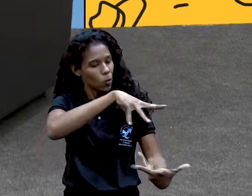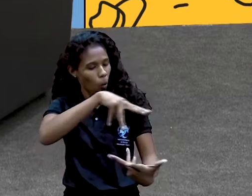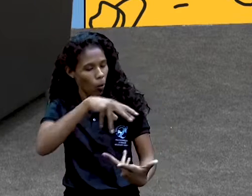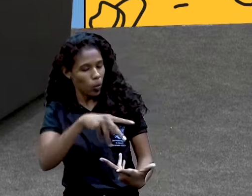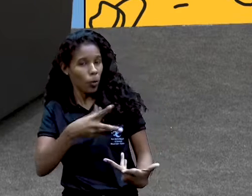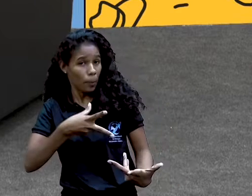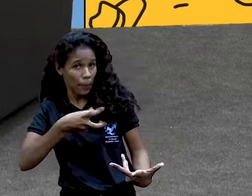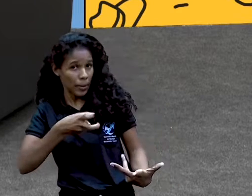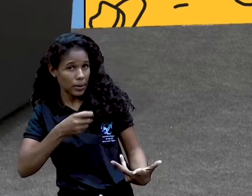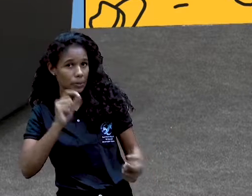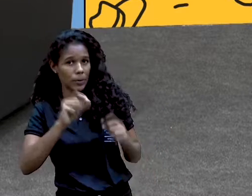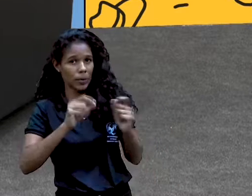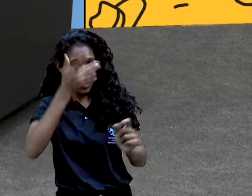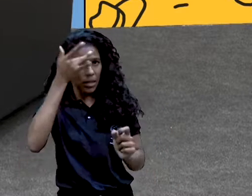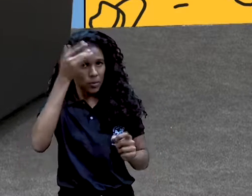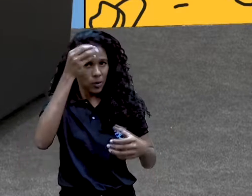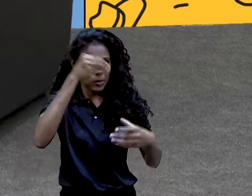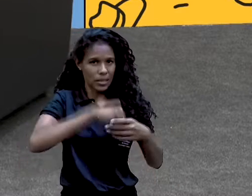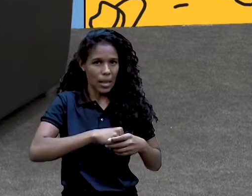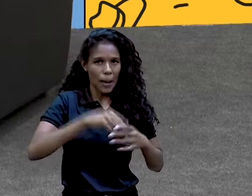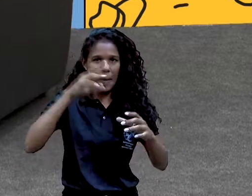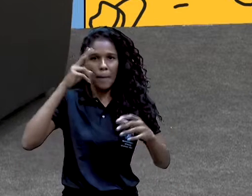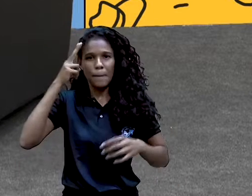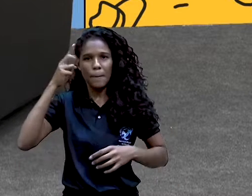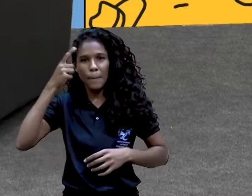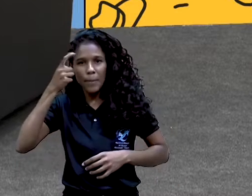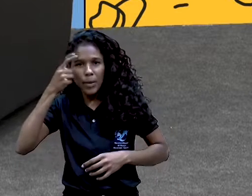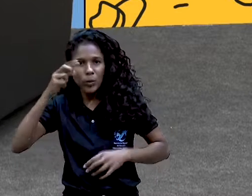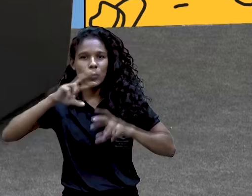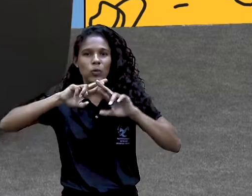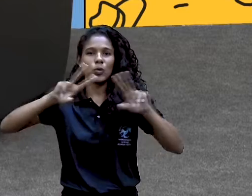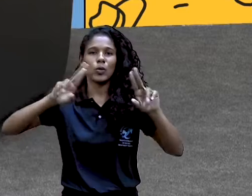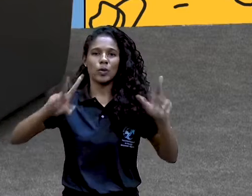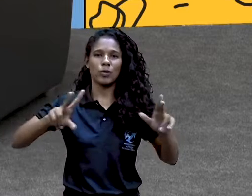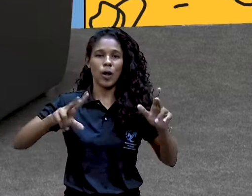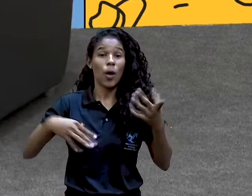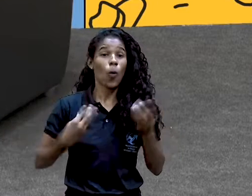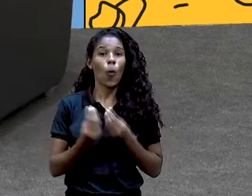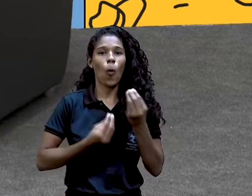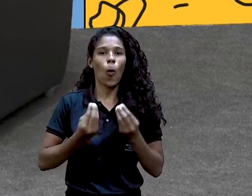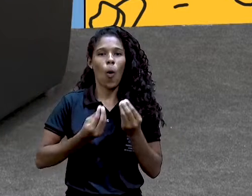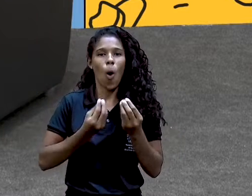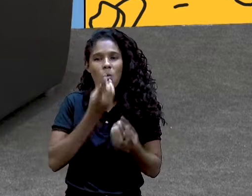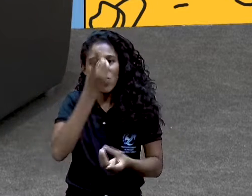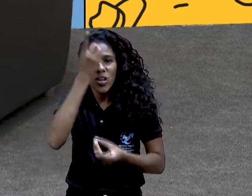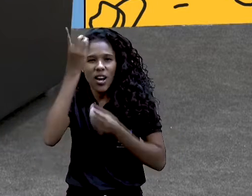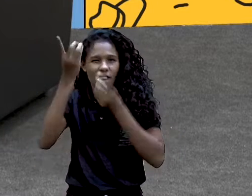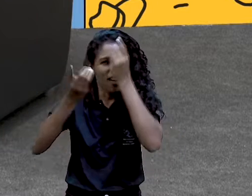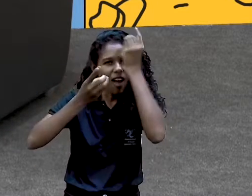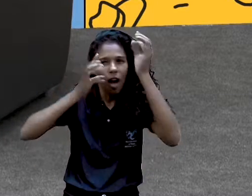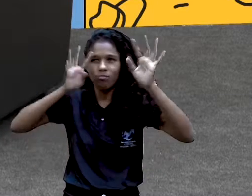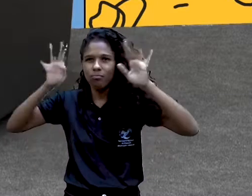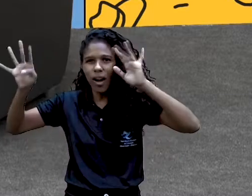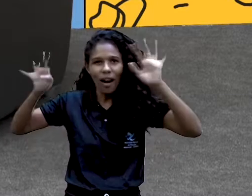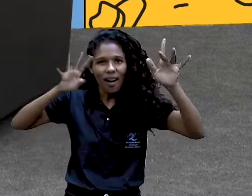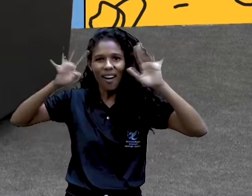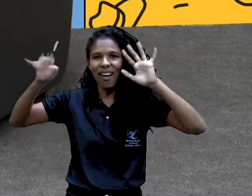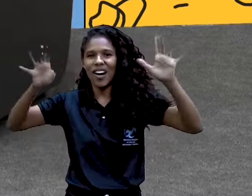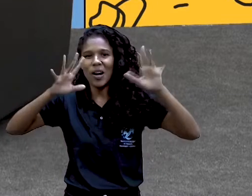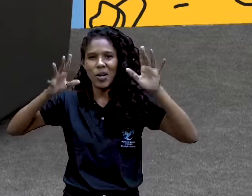o empreendedorismo é pensar com criatividade e pensar com um olhar para a sociedade como um